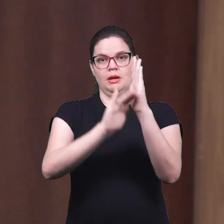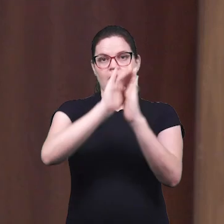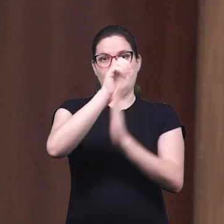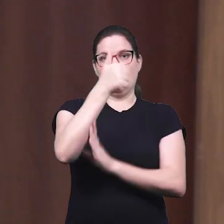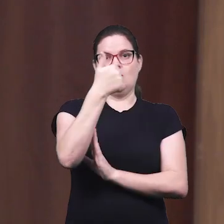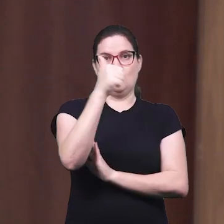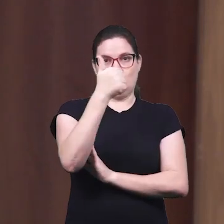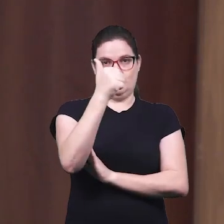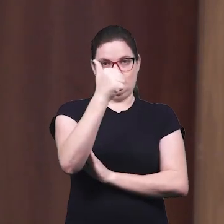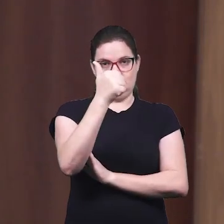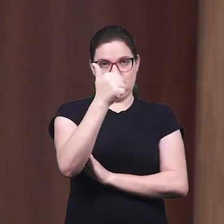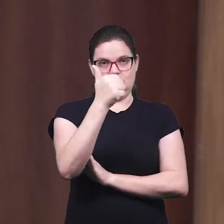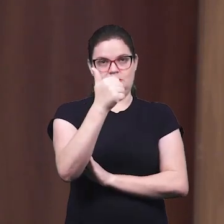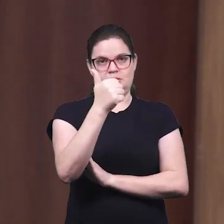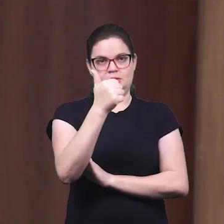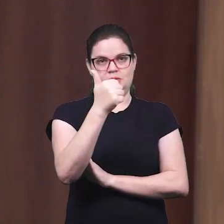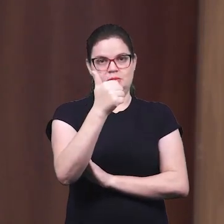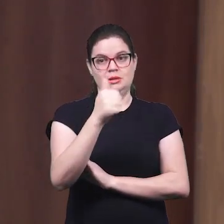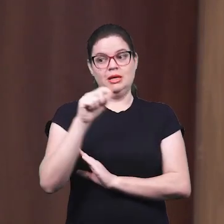ele o